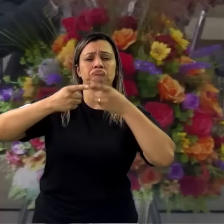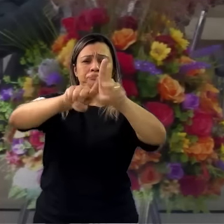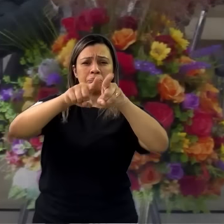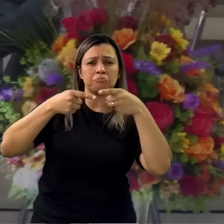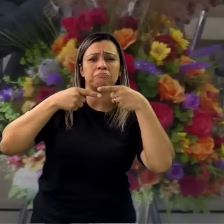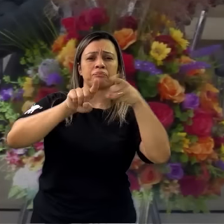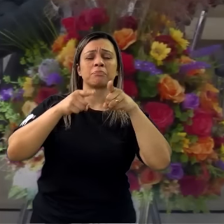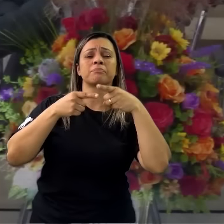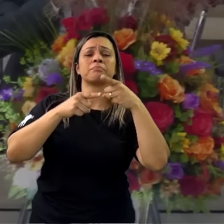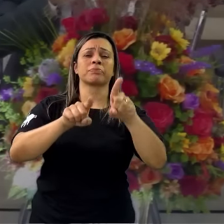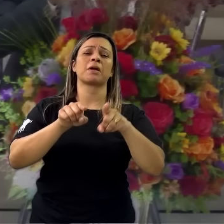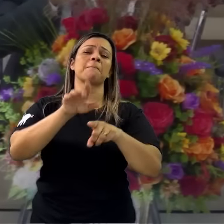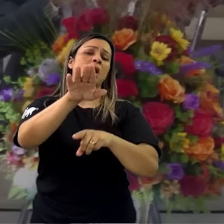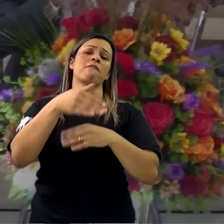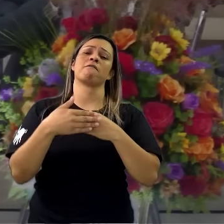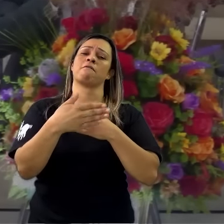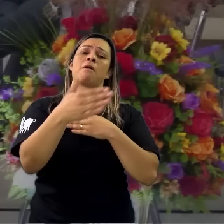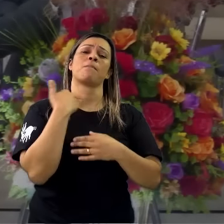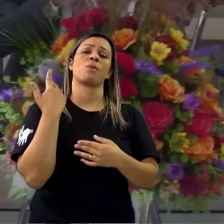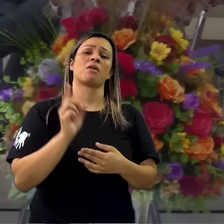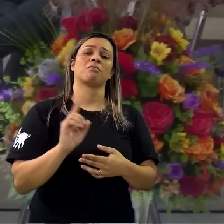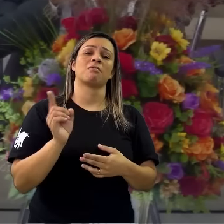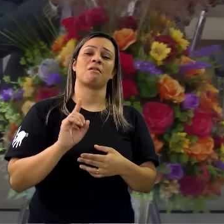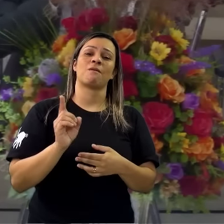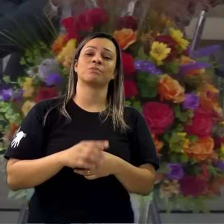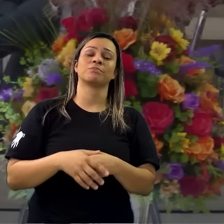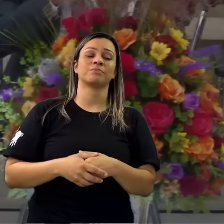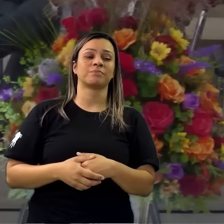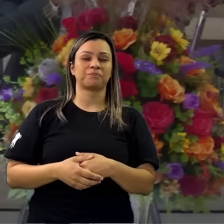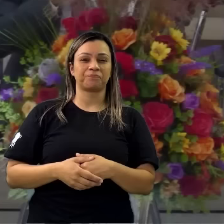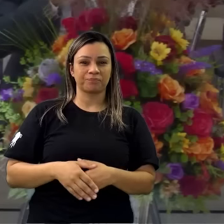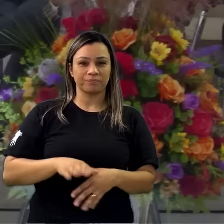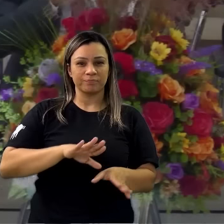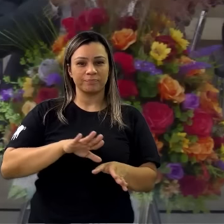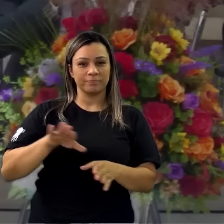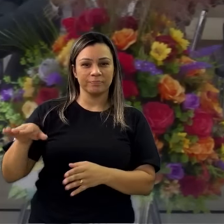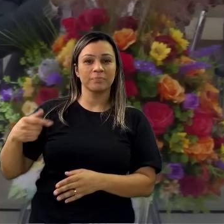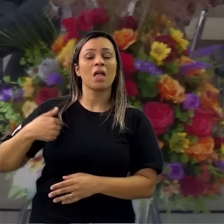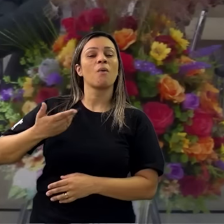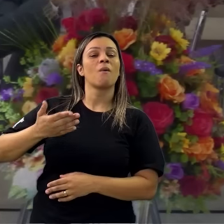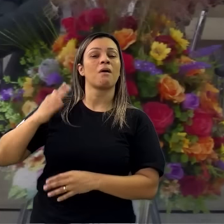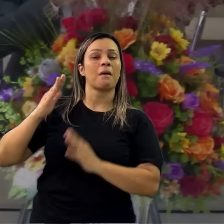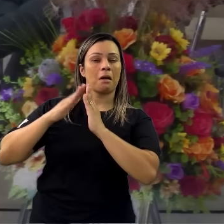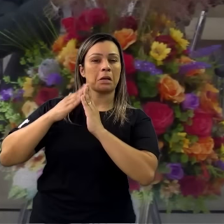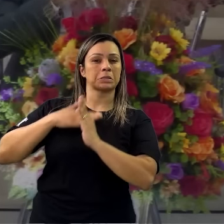aleluia eu tenho um pé de manga lá no quintal em Catanduva